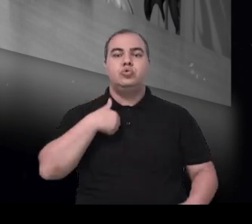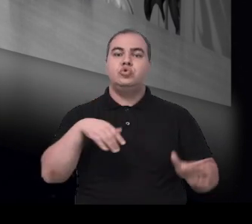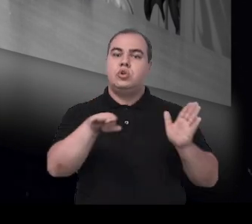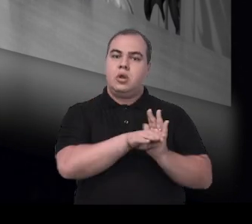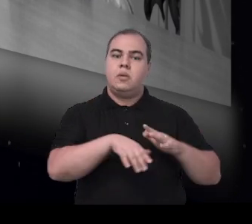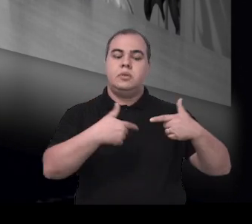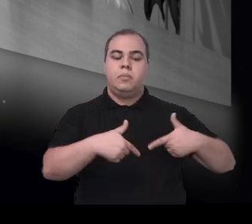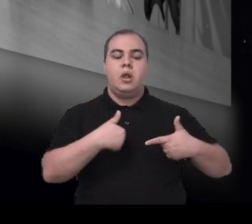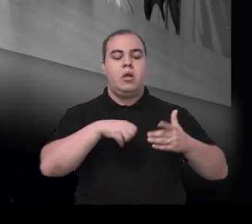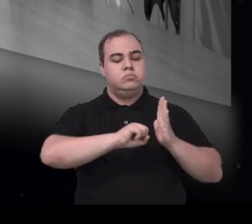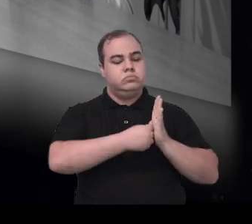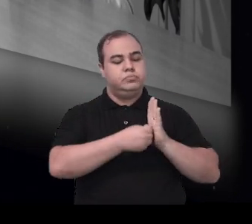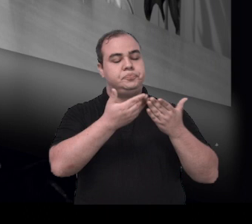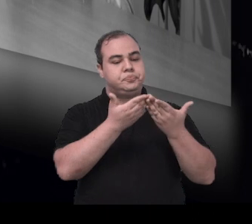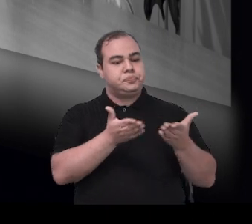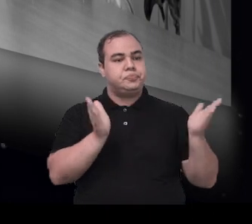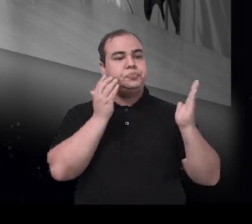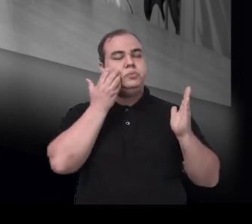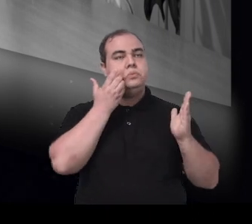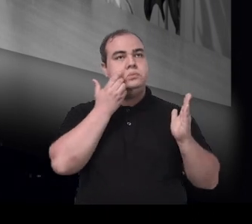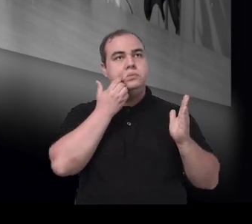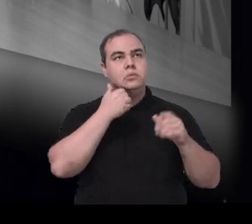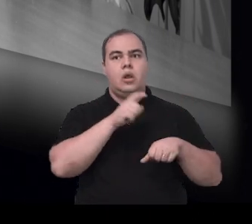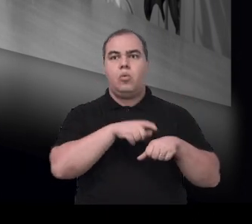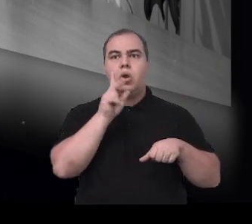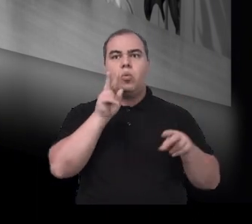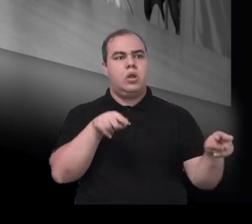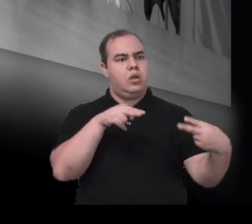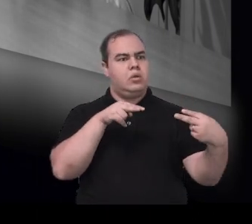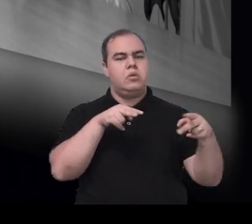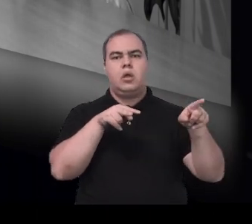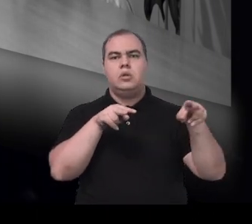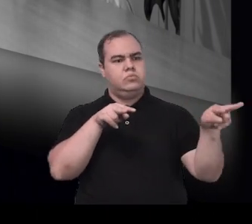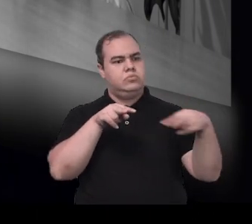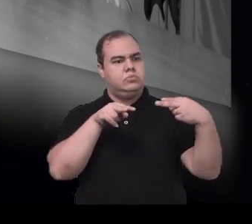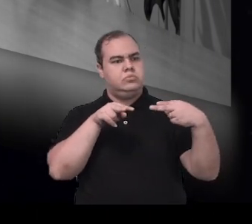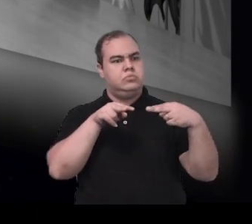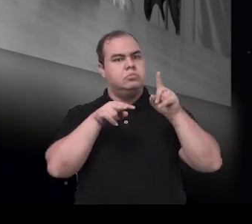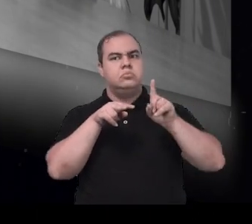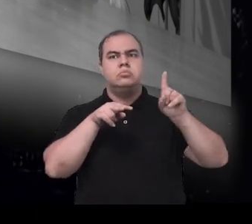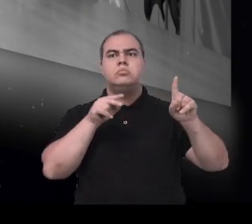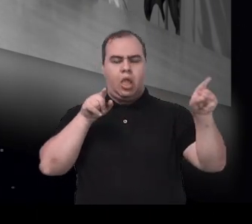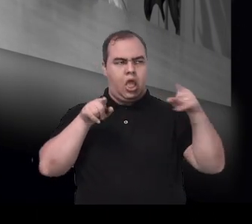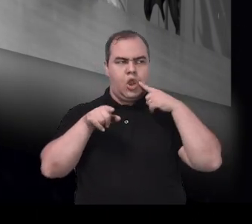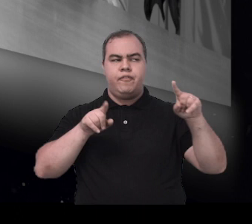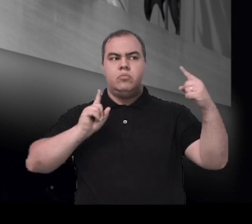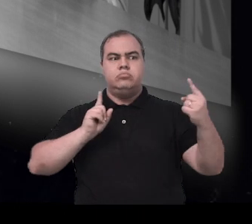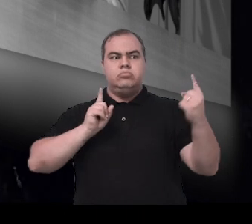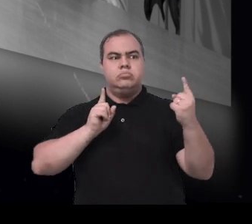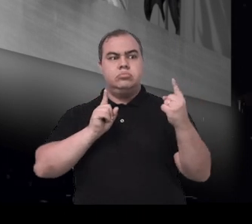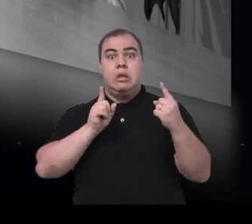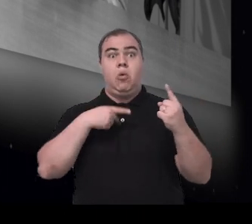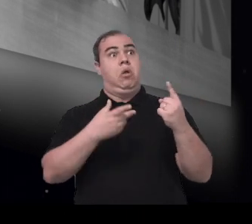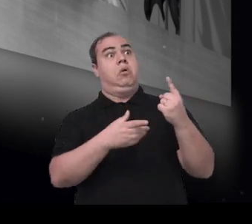para trabalhar, eu abri a porta e a hora que eu olhei e vi o paciente olhou para mim e saiu correndo na minha direção. Eu falei,